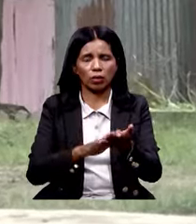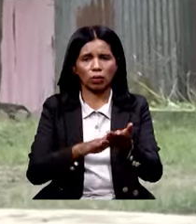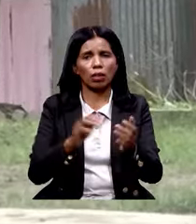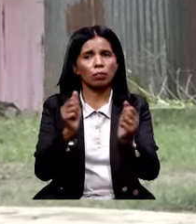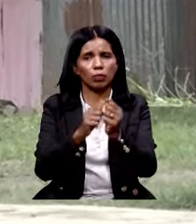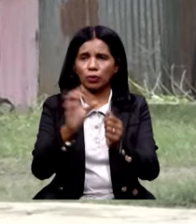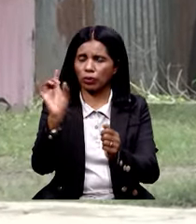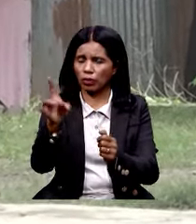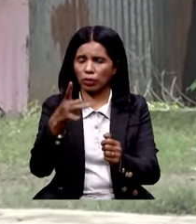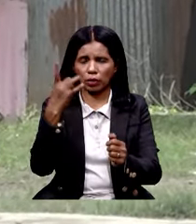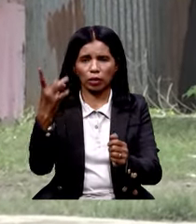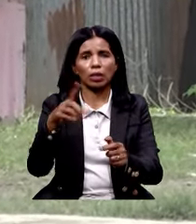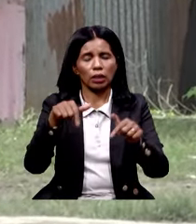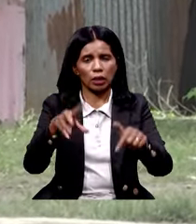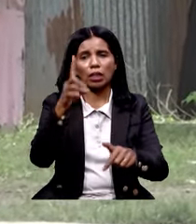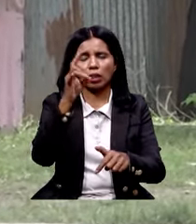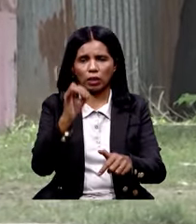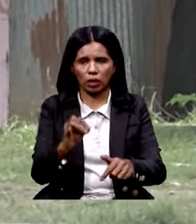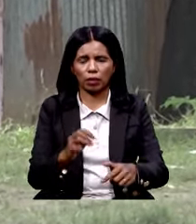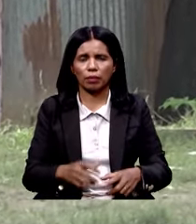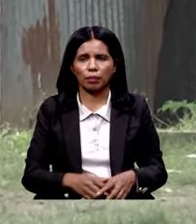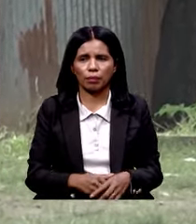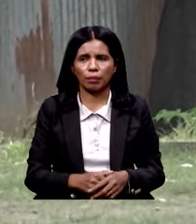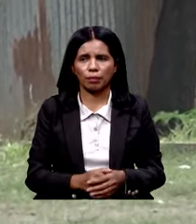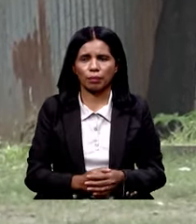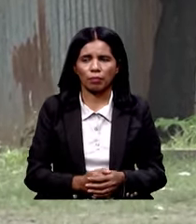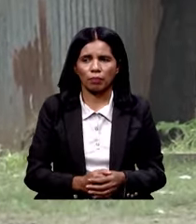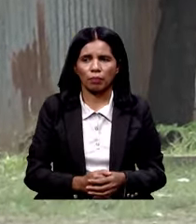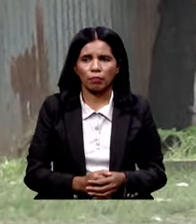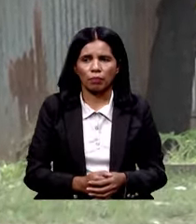iha kapital dili. Emerenciana Martins, Lamberto da Silva, GMN.